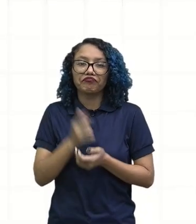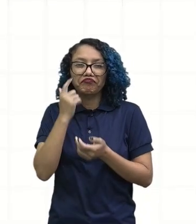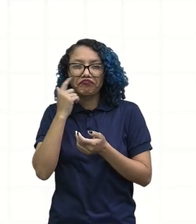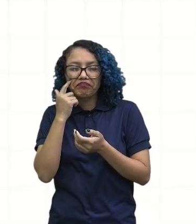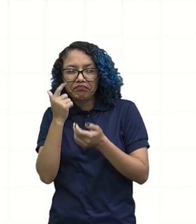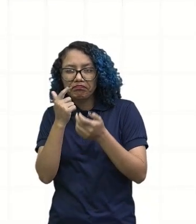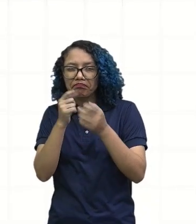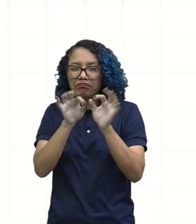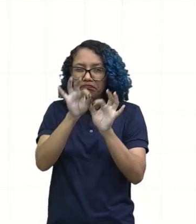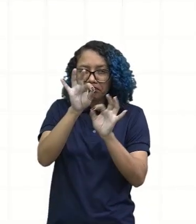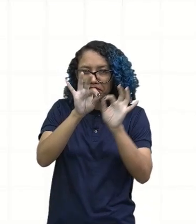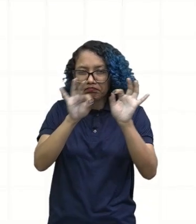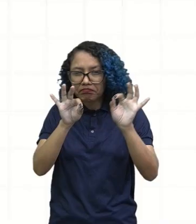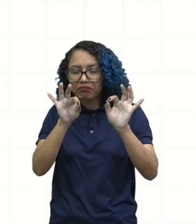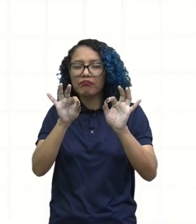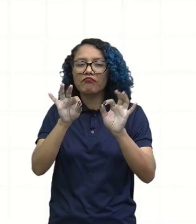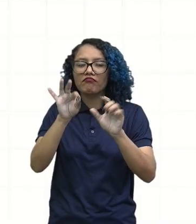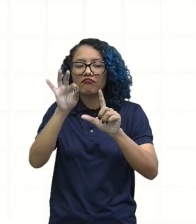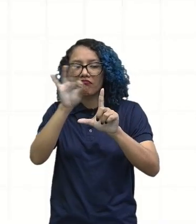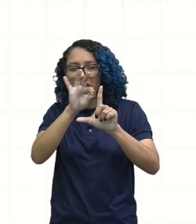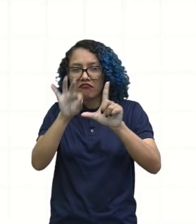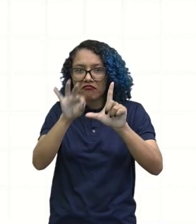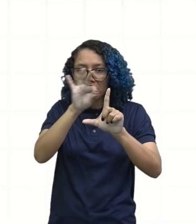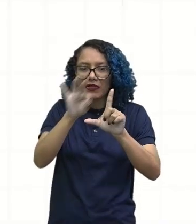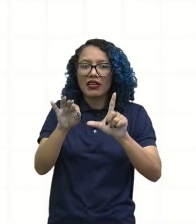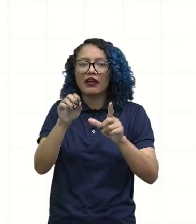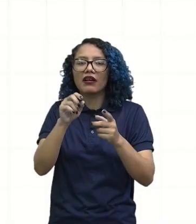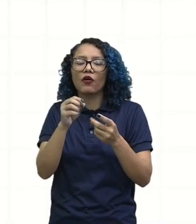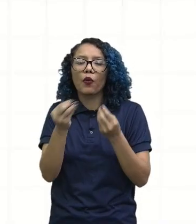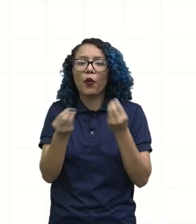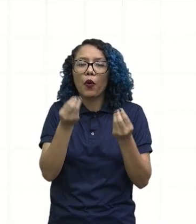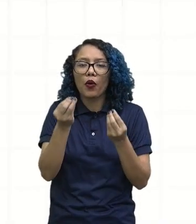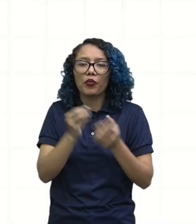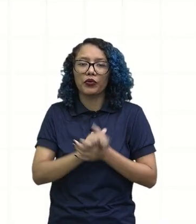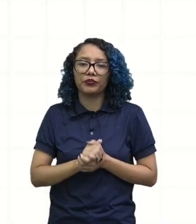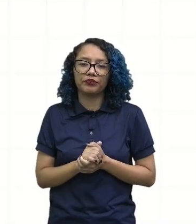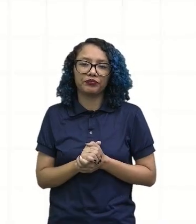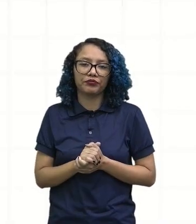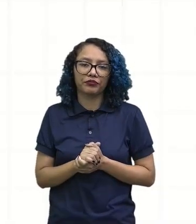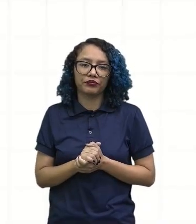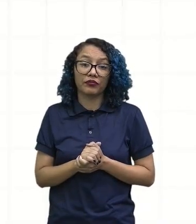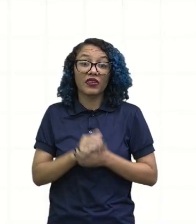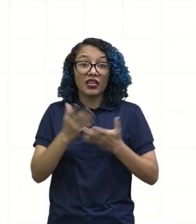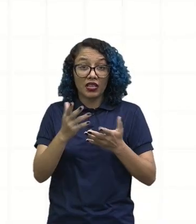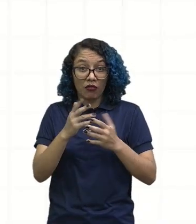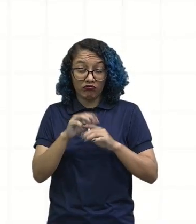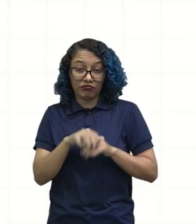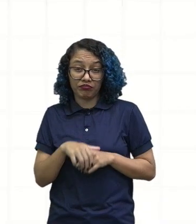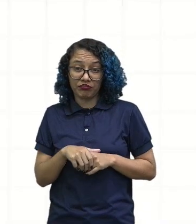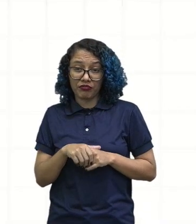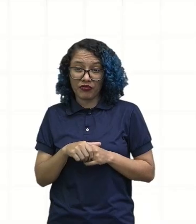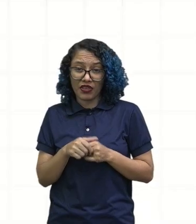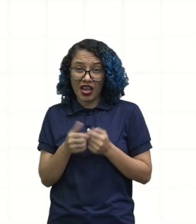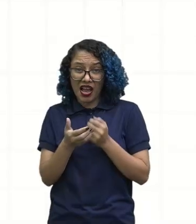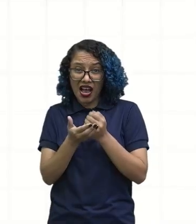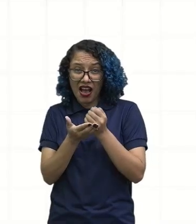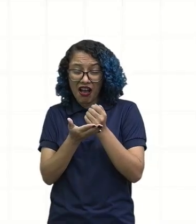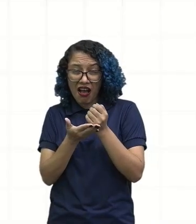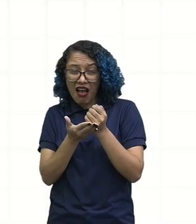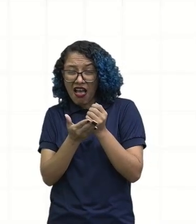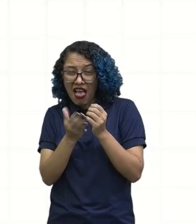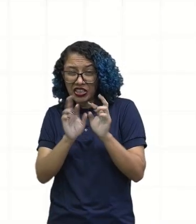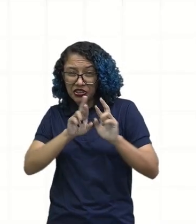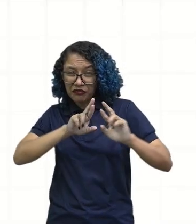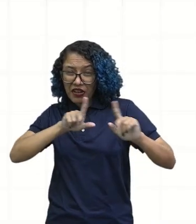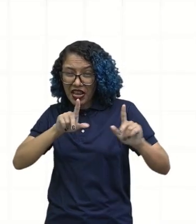Medindo ângulos. As medidas atribuídas aos ângulos funcionam de forma diferente daquelas utilizadas para medir